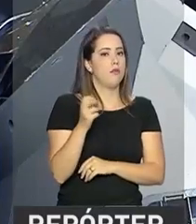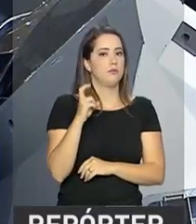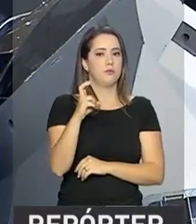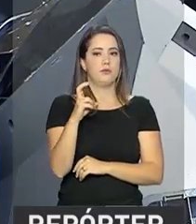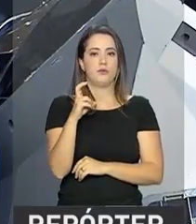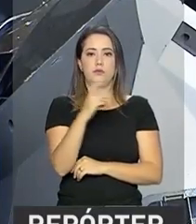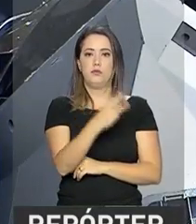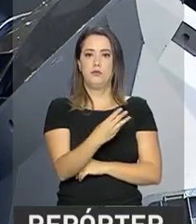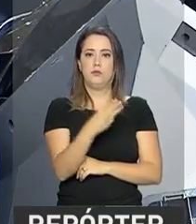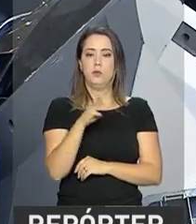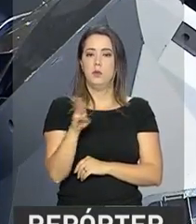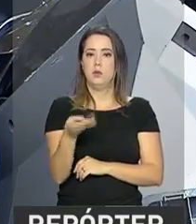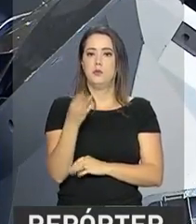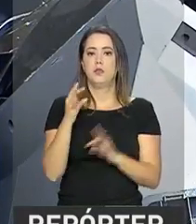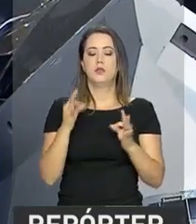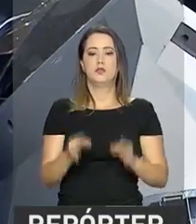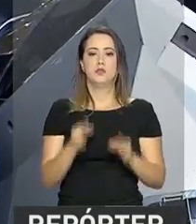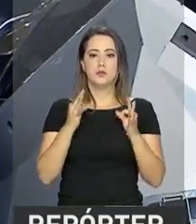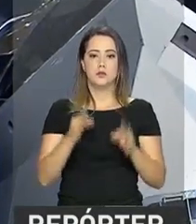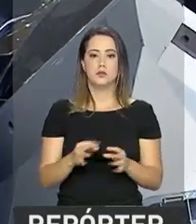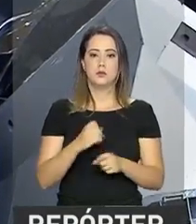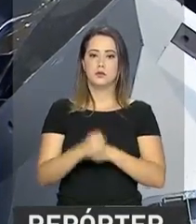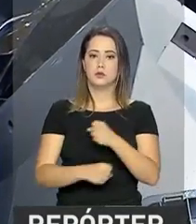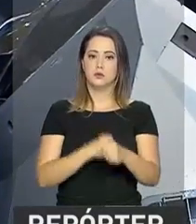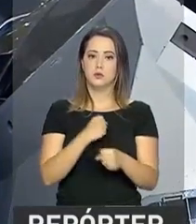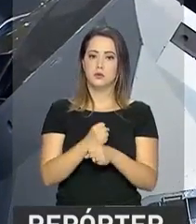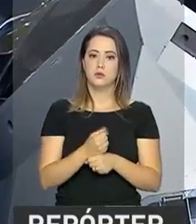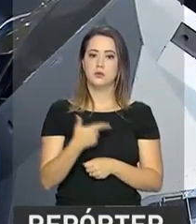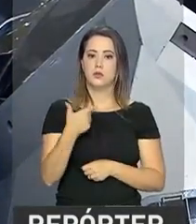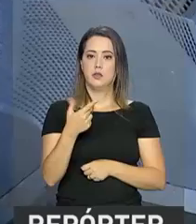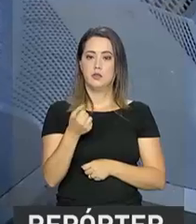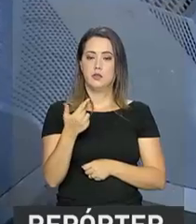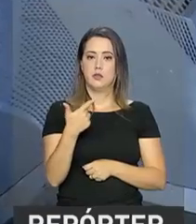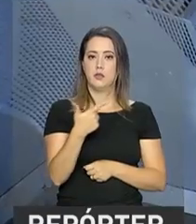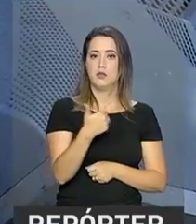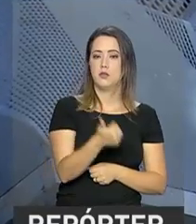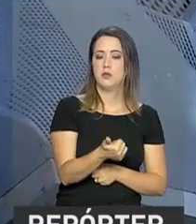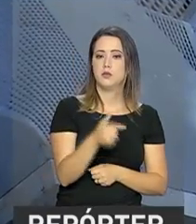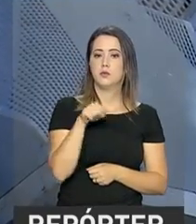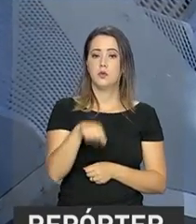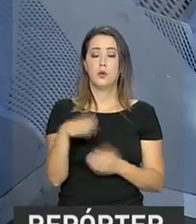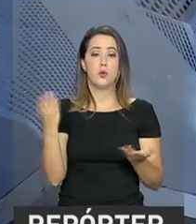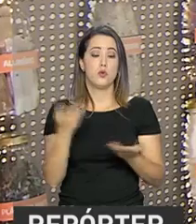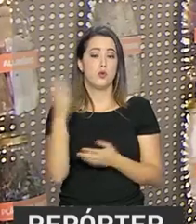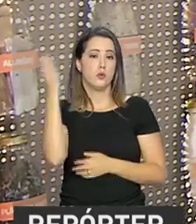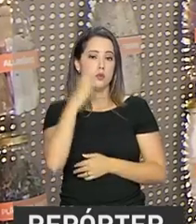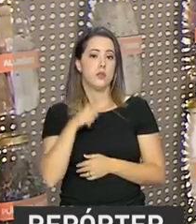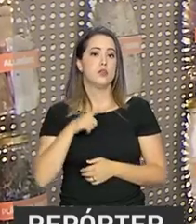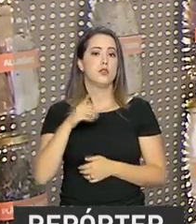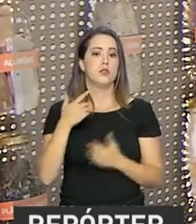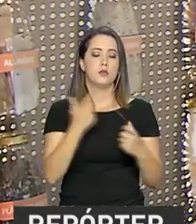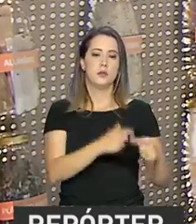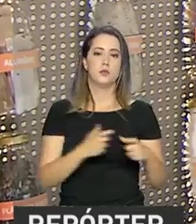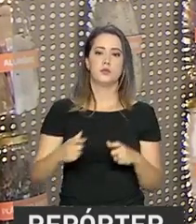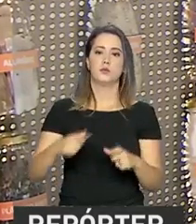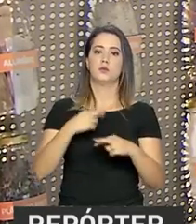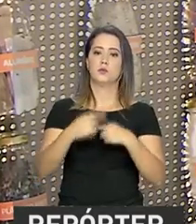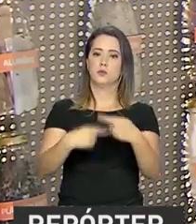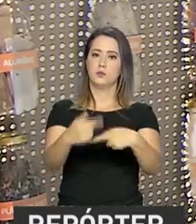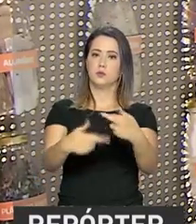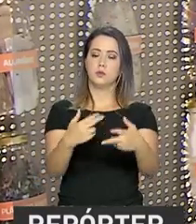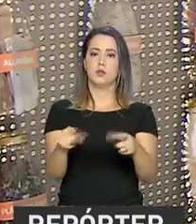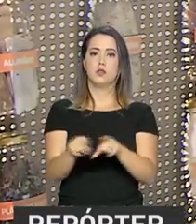53 milhões de toneladas por ano em 2021 hoje o brasil já conta com centros de recondicionamento